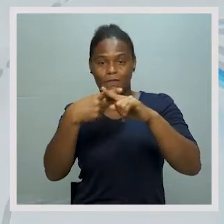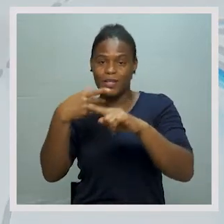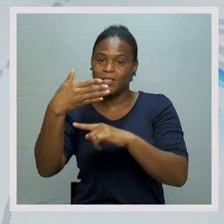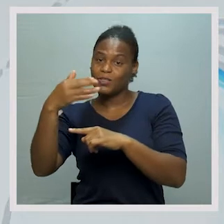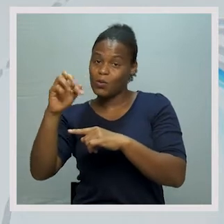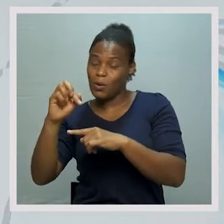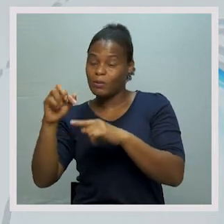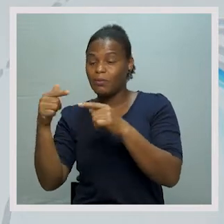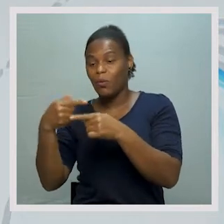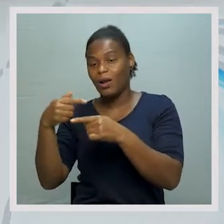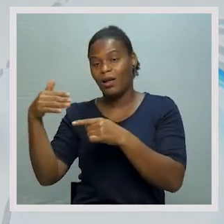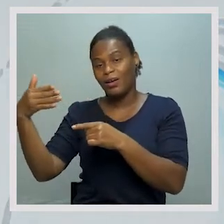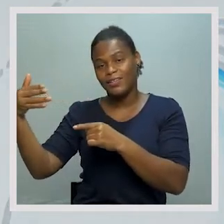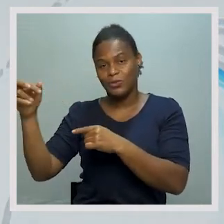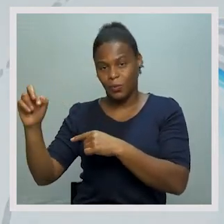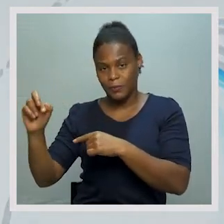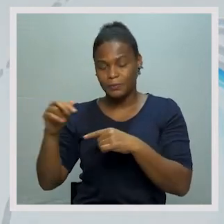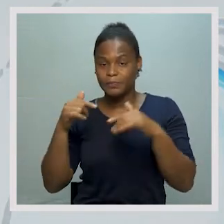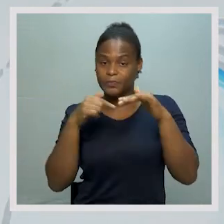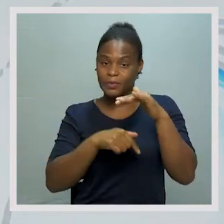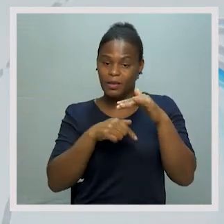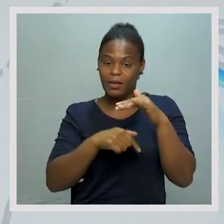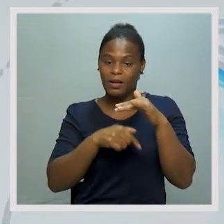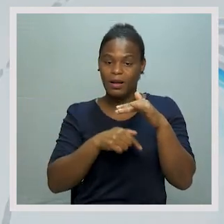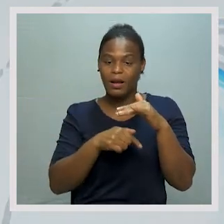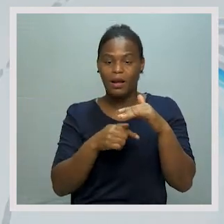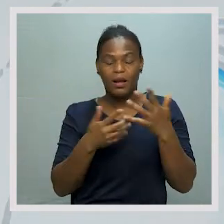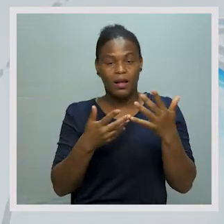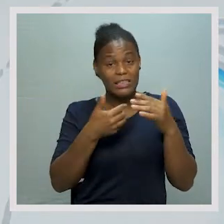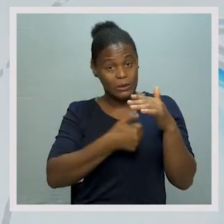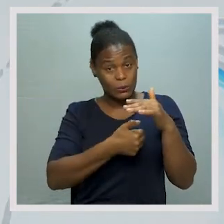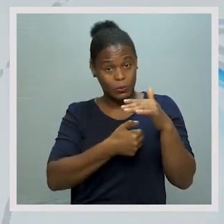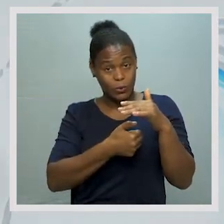18, 18, e conservar